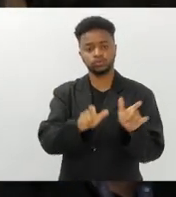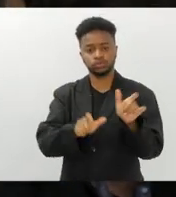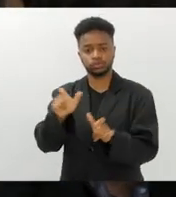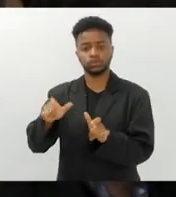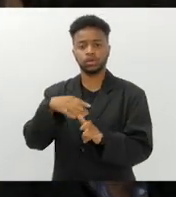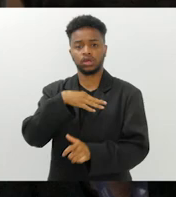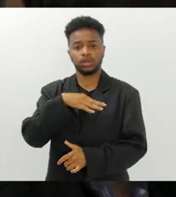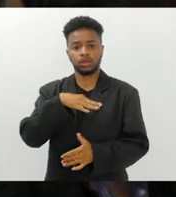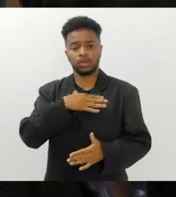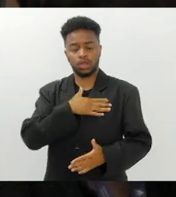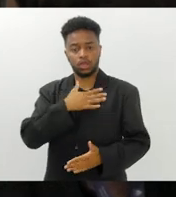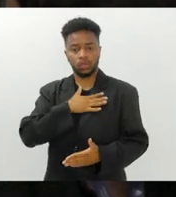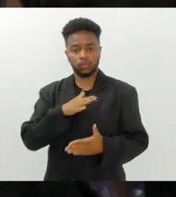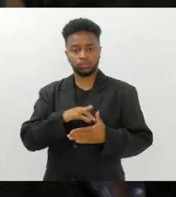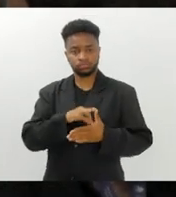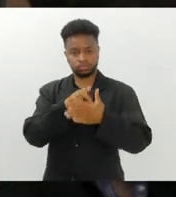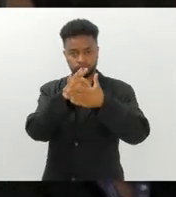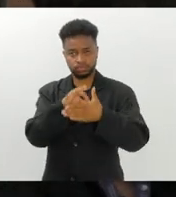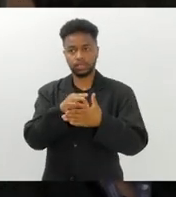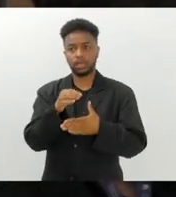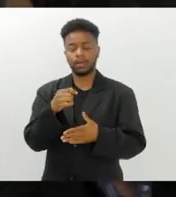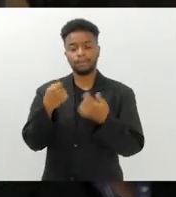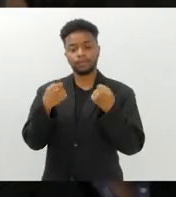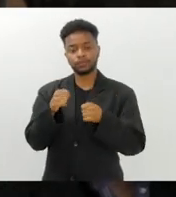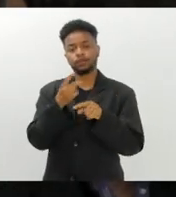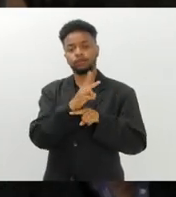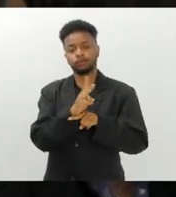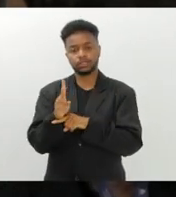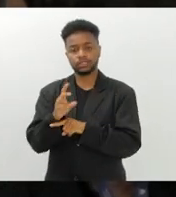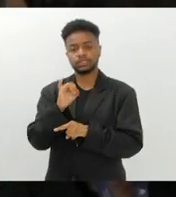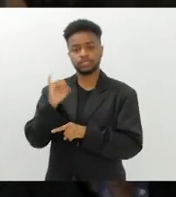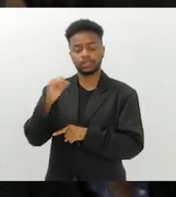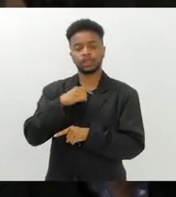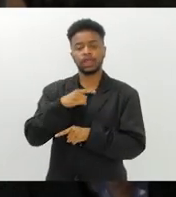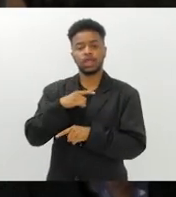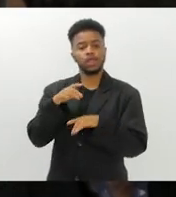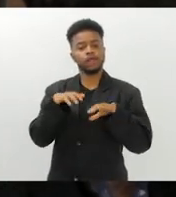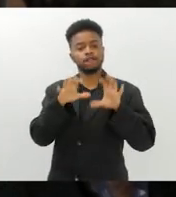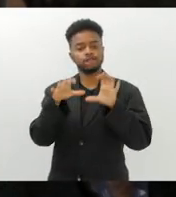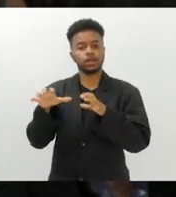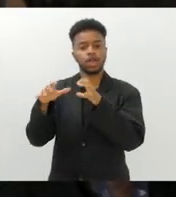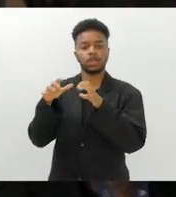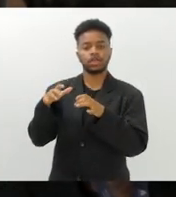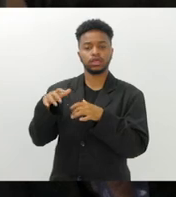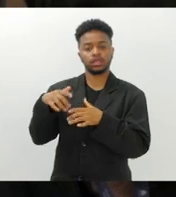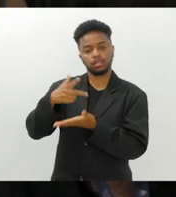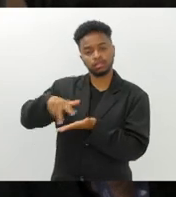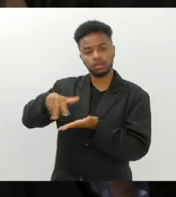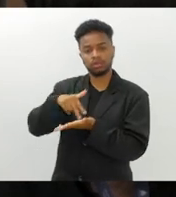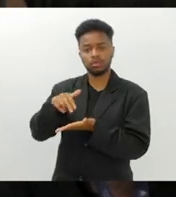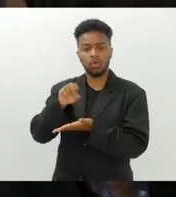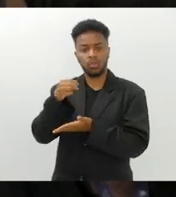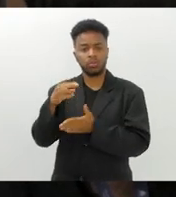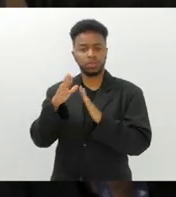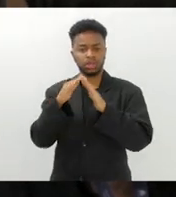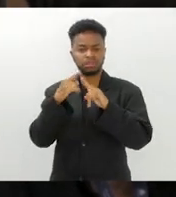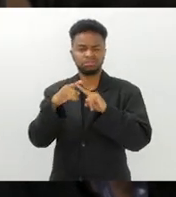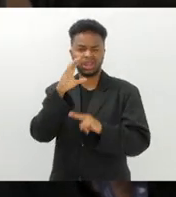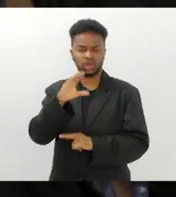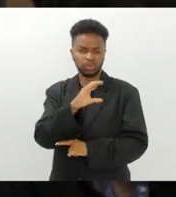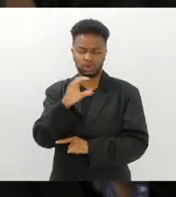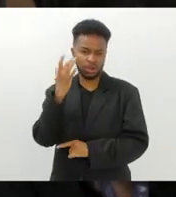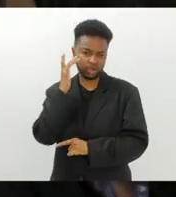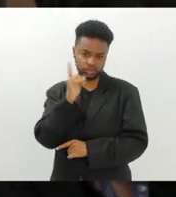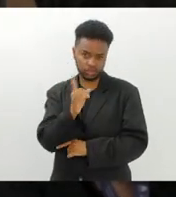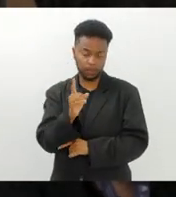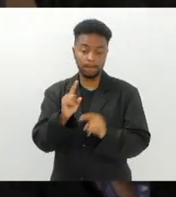que é preciso vigiar se é um baile funk, se é uma igreja católica, acho que acredito nem tanto, mas